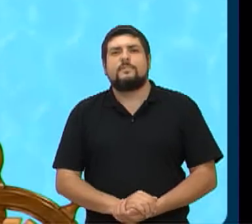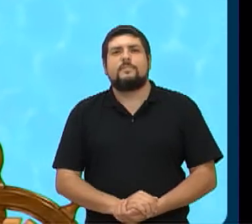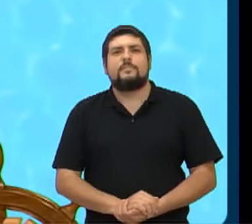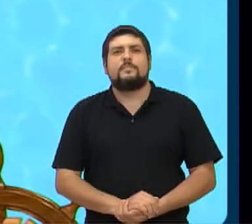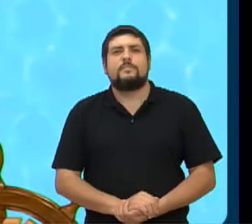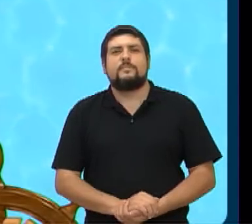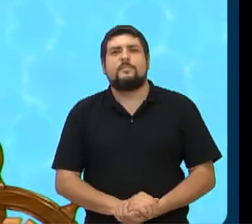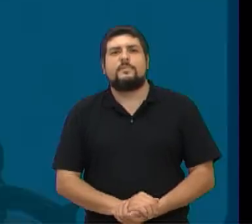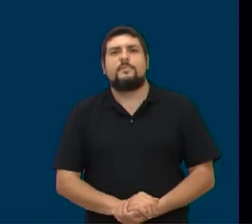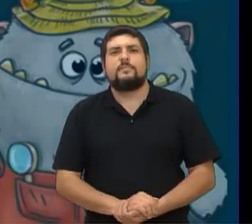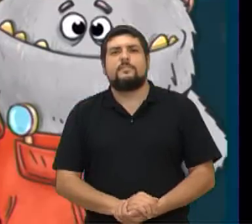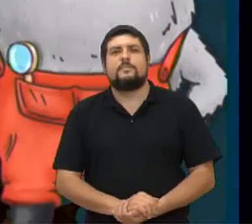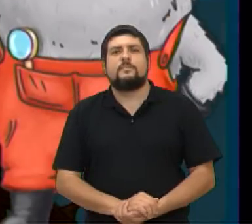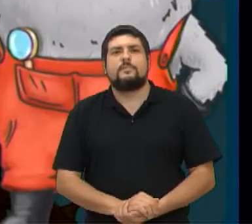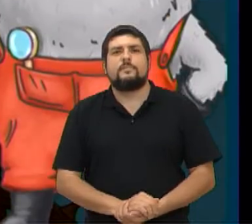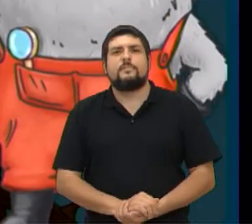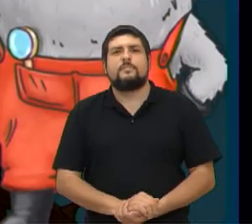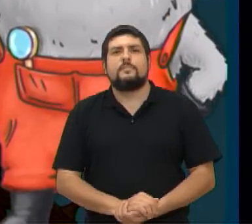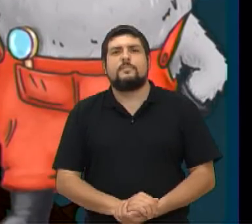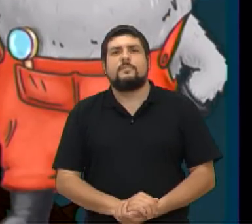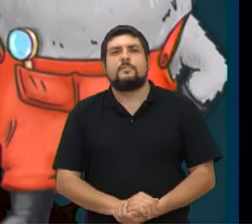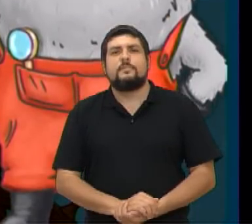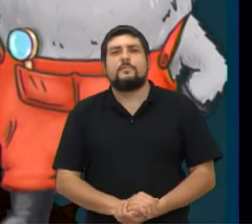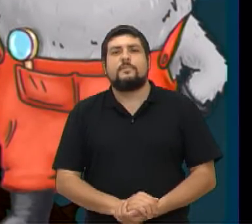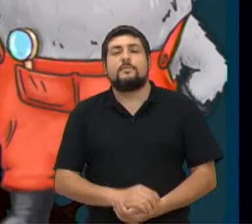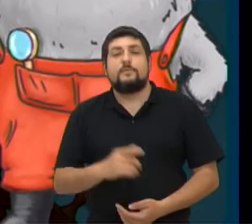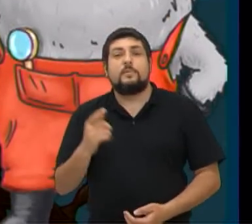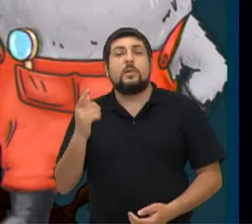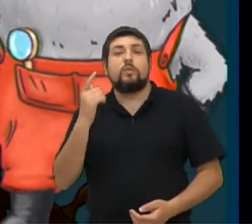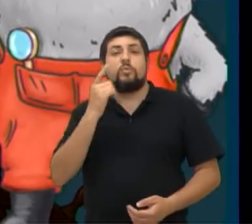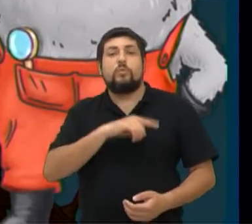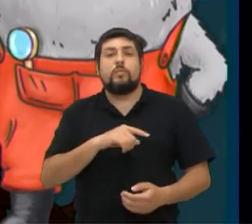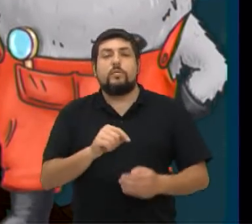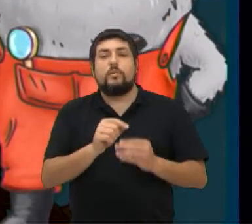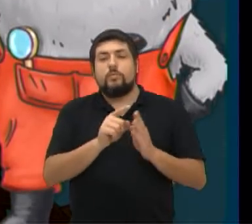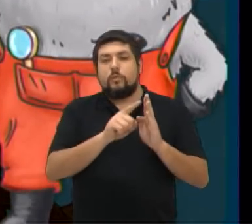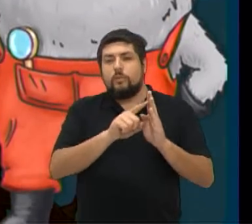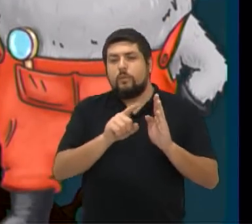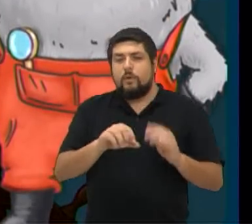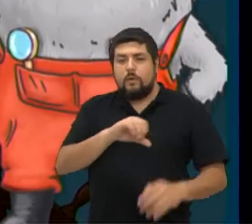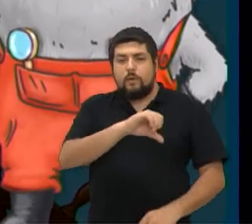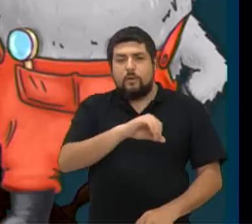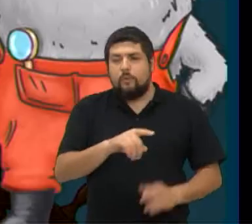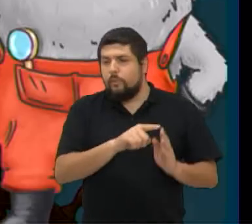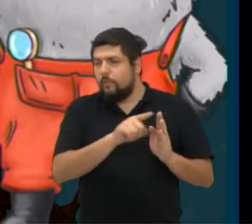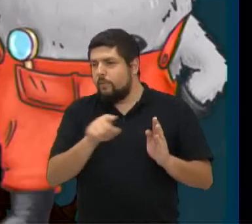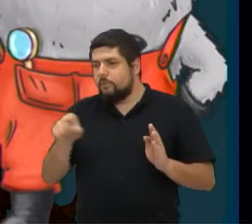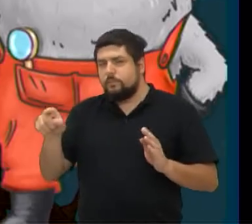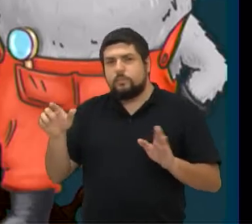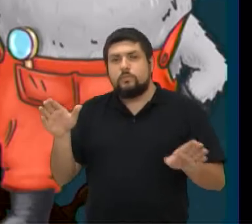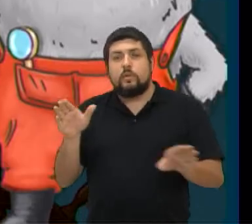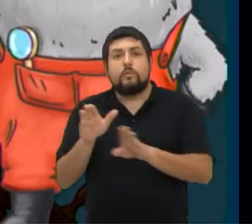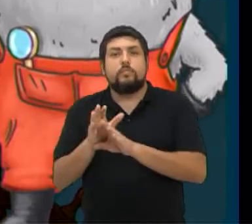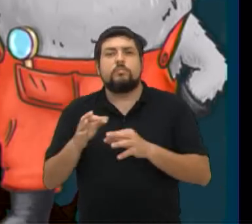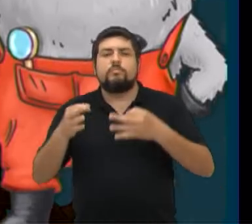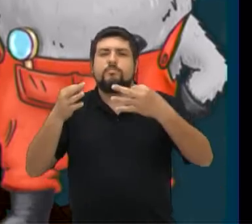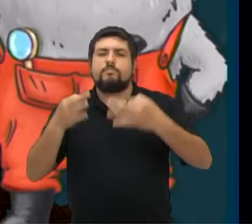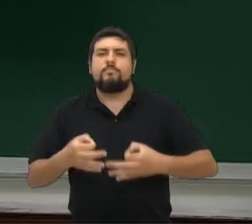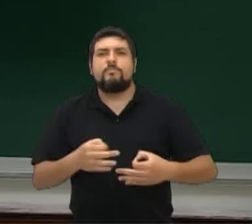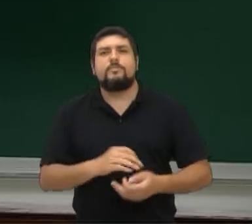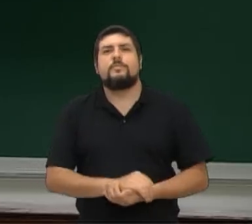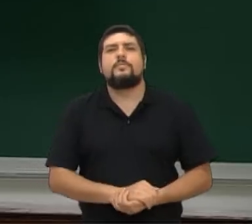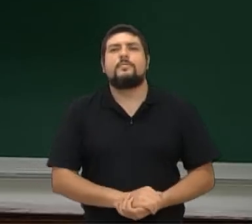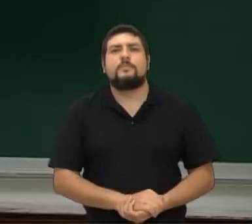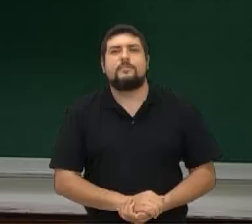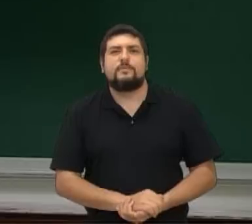ok? Vamos lá. Pronto. Nosso cientista, né? Nós conseguimos então